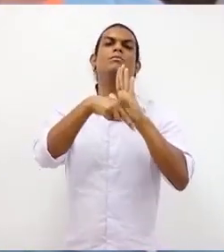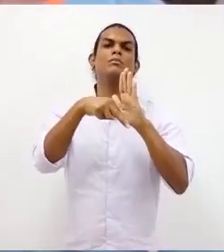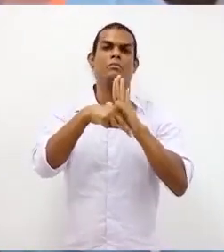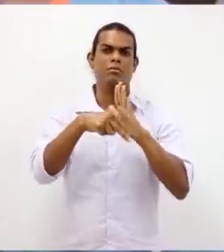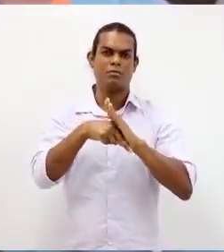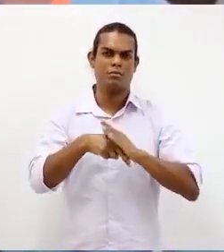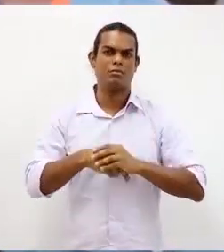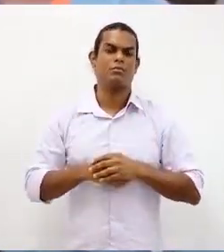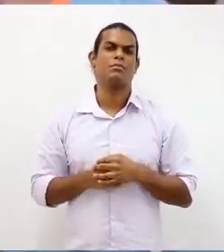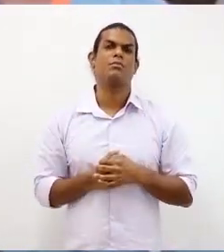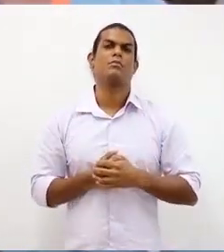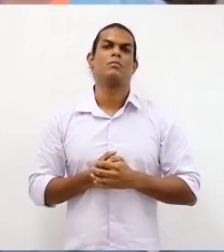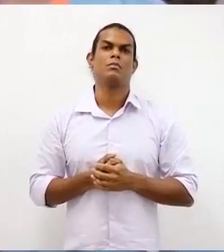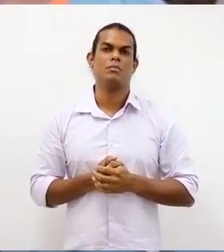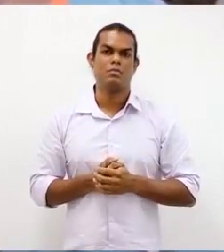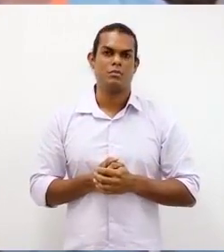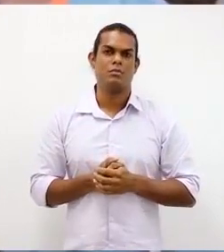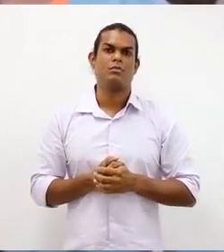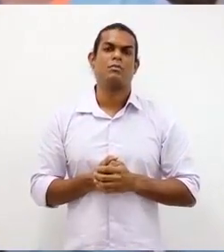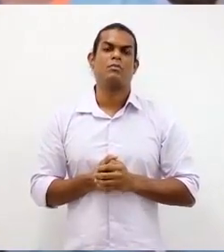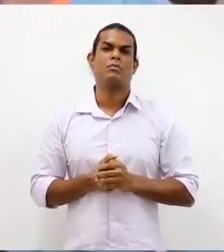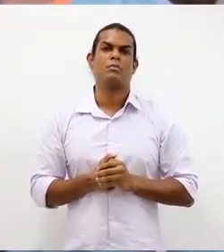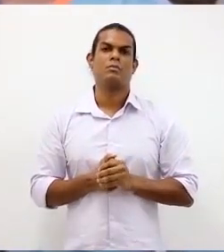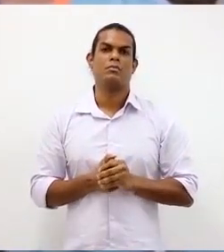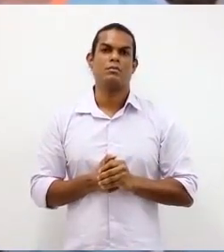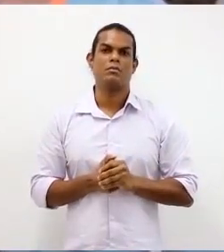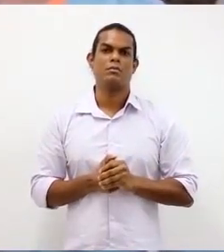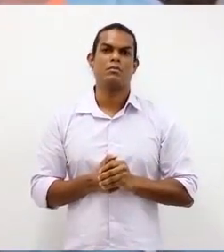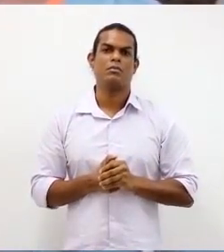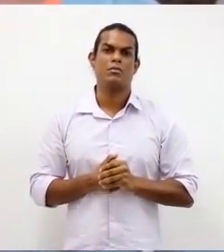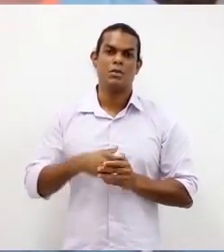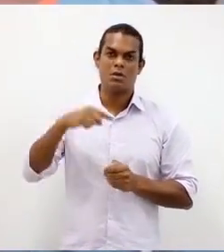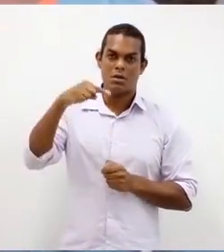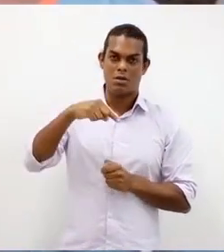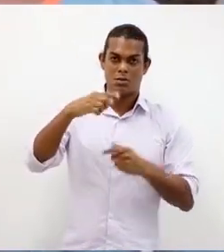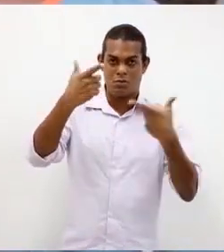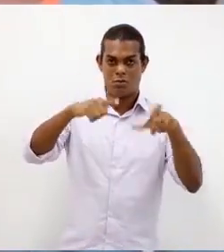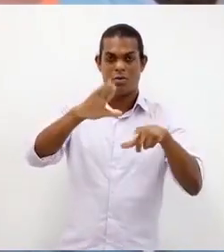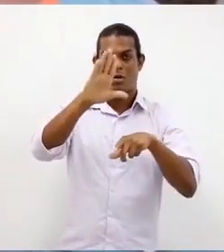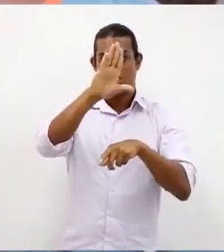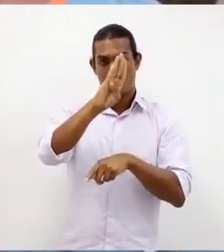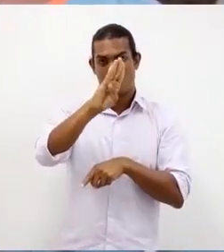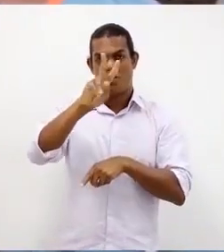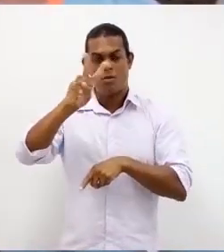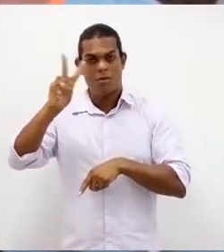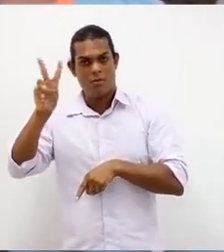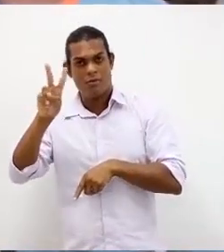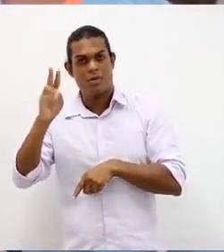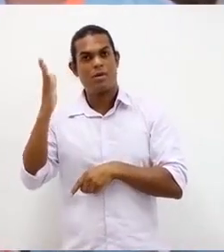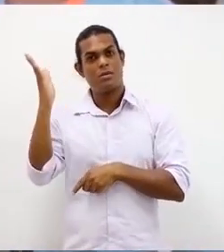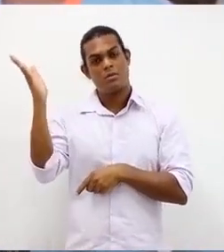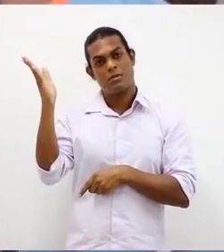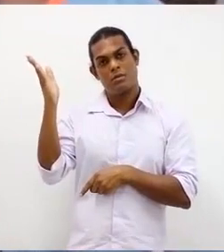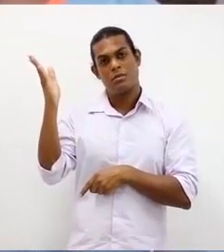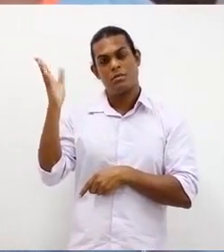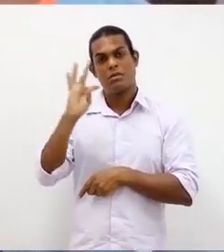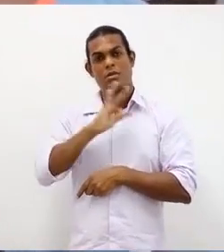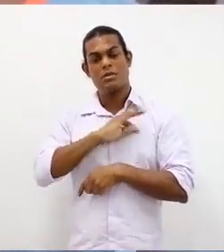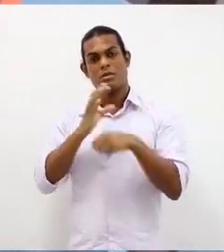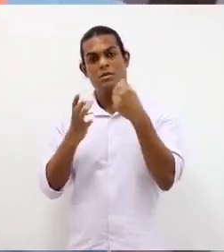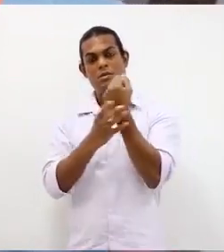e nessa empreendimento dele, que é a Sky Boa Viagem, está também implementado e a Patrícia vai nos mostrar agora. Vamos sim, vamos conhecer